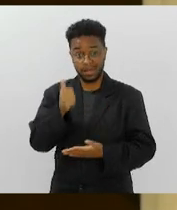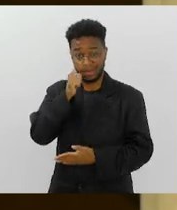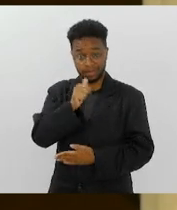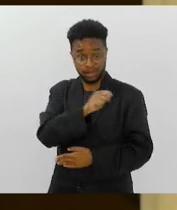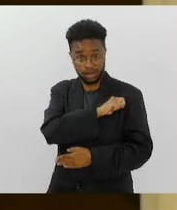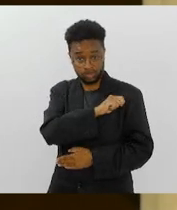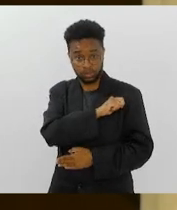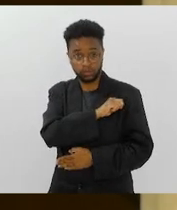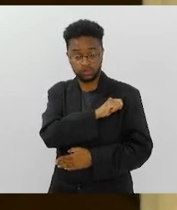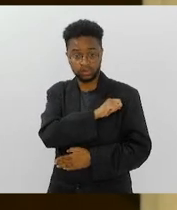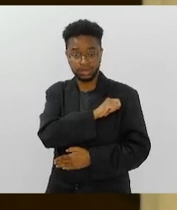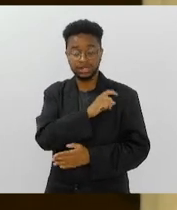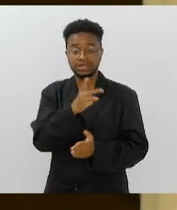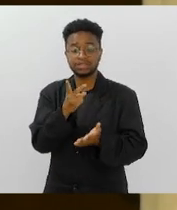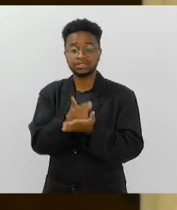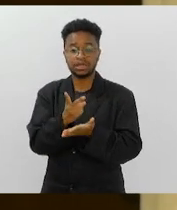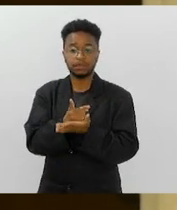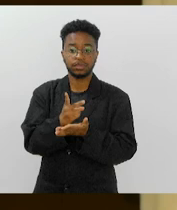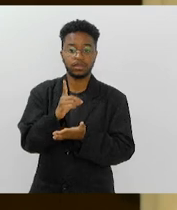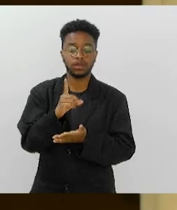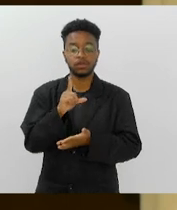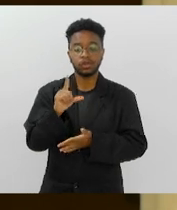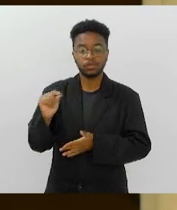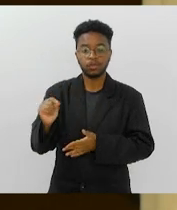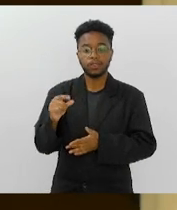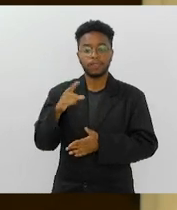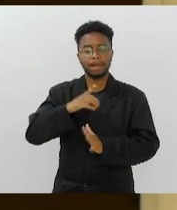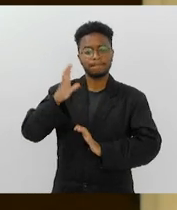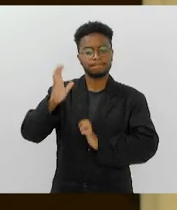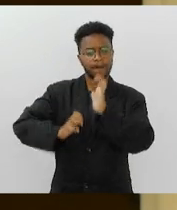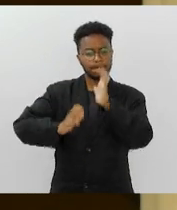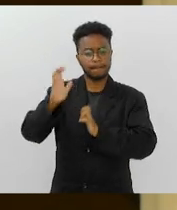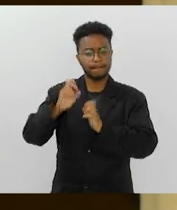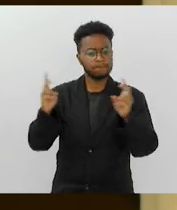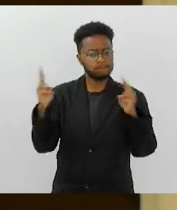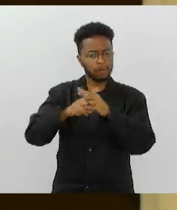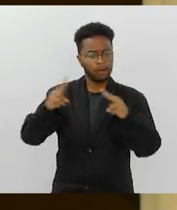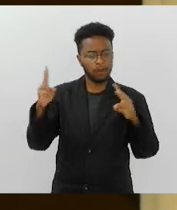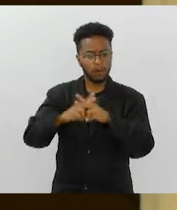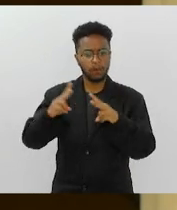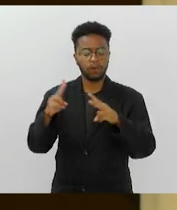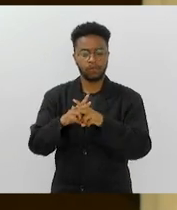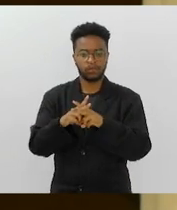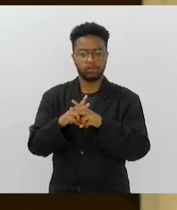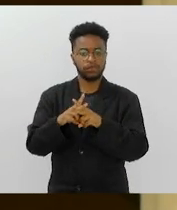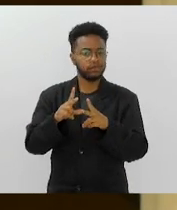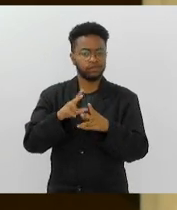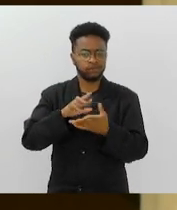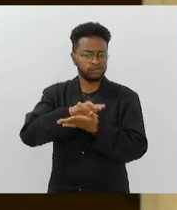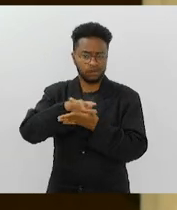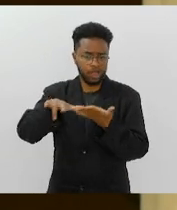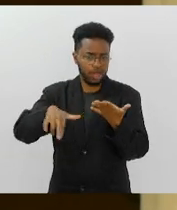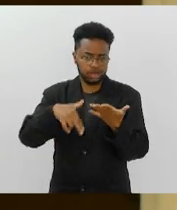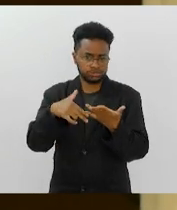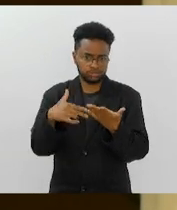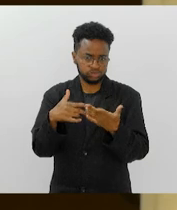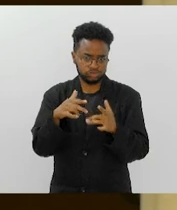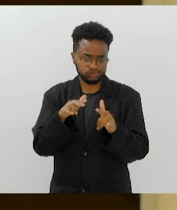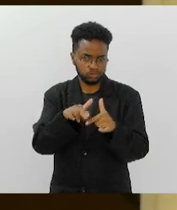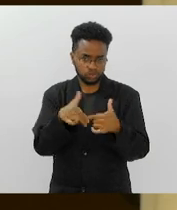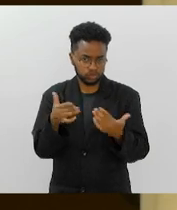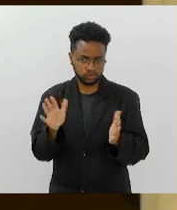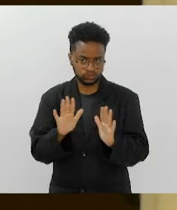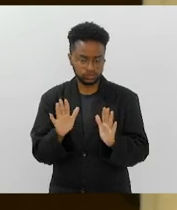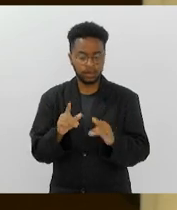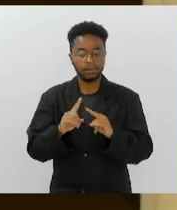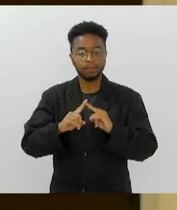toda vez que saíam, brigavam, tinha violência física, por vários motivos, e aí principalmente